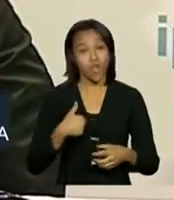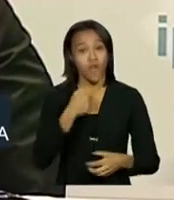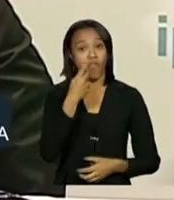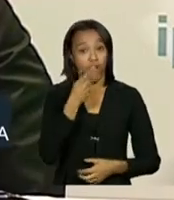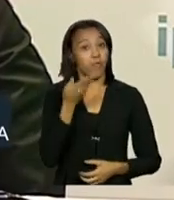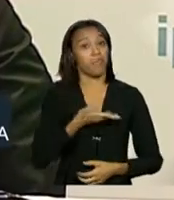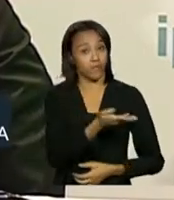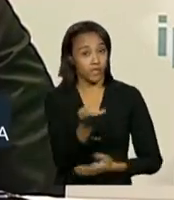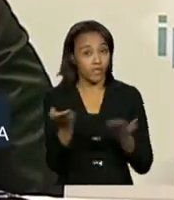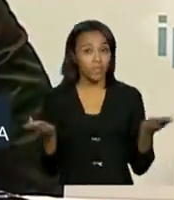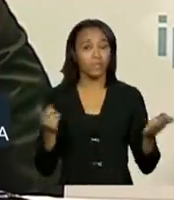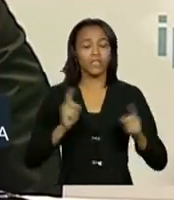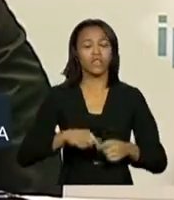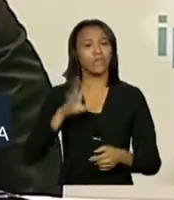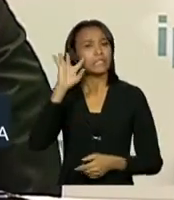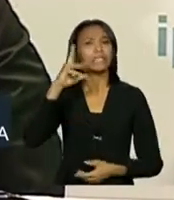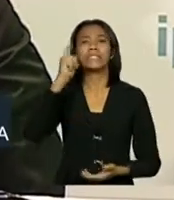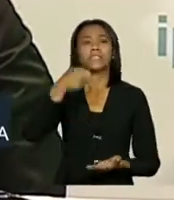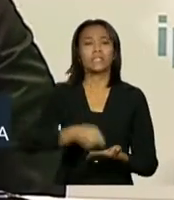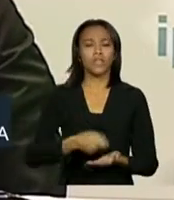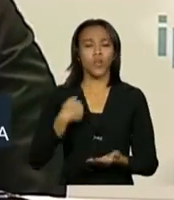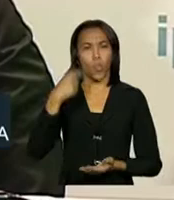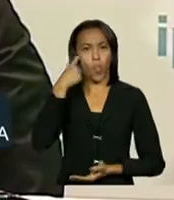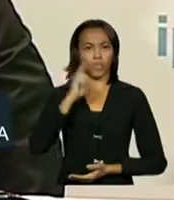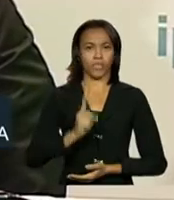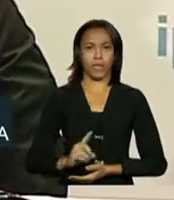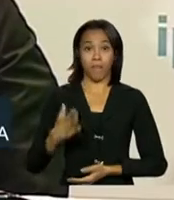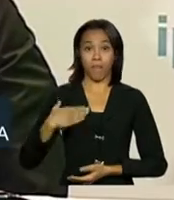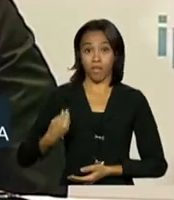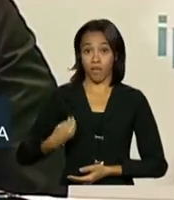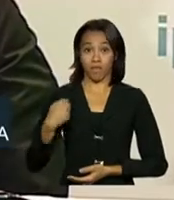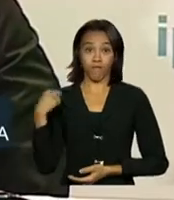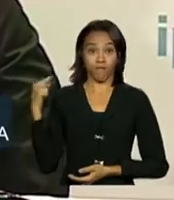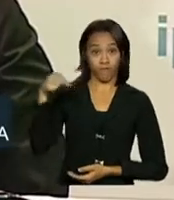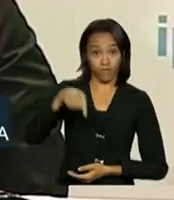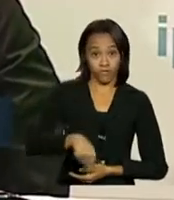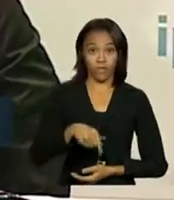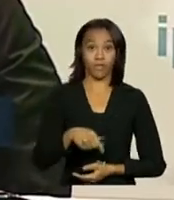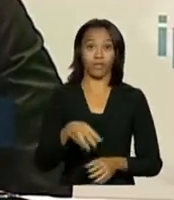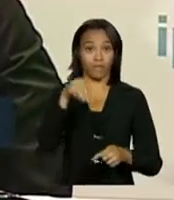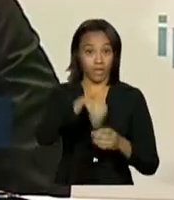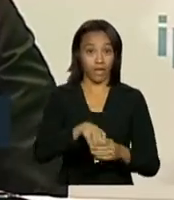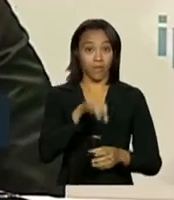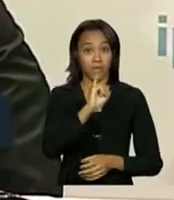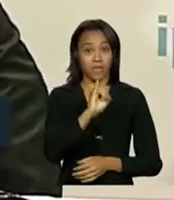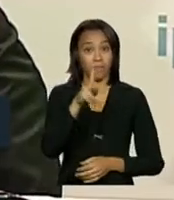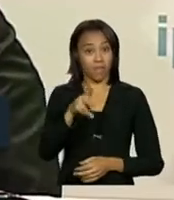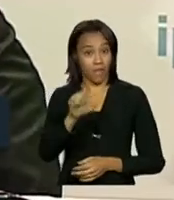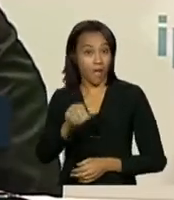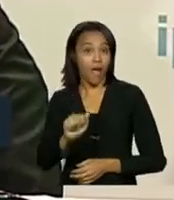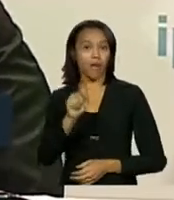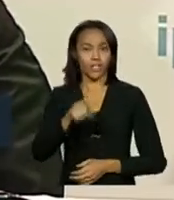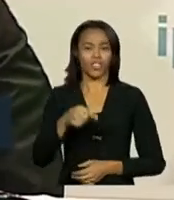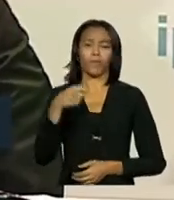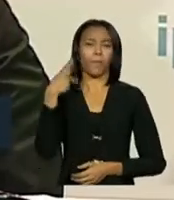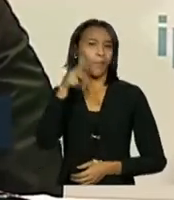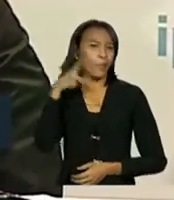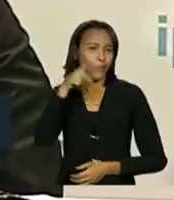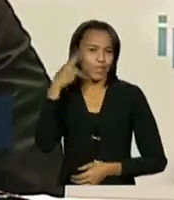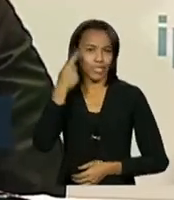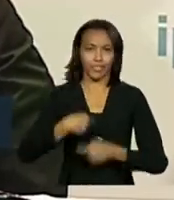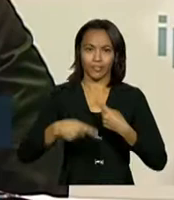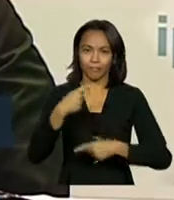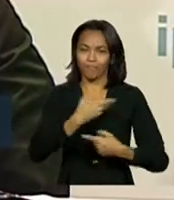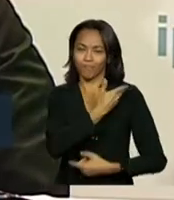o momento onde foi decidido, sem eu saber, a minha vinda para exercer esse cargo de política pública